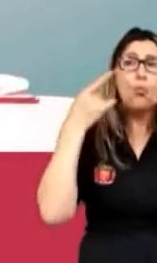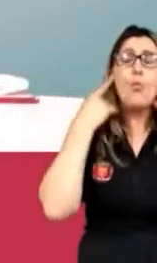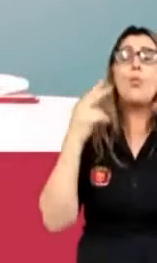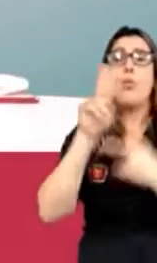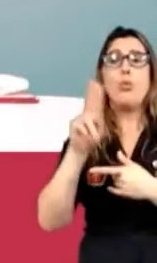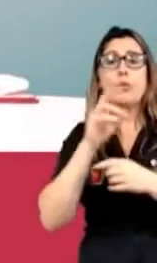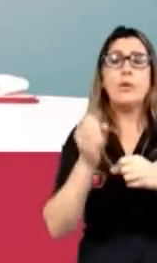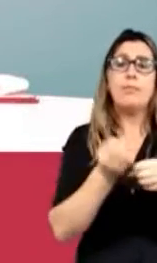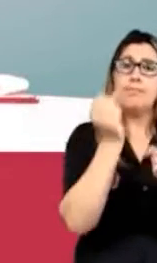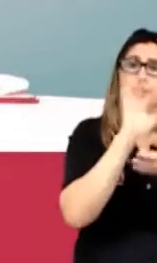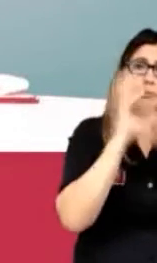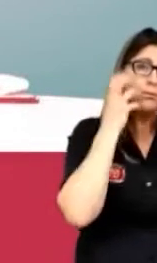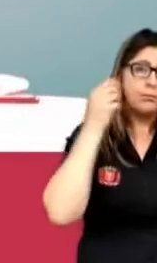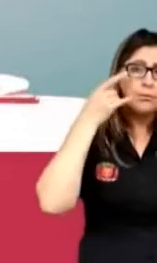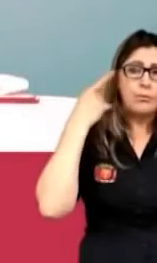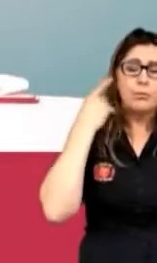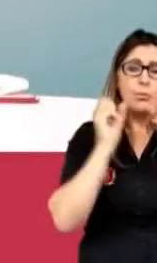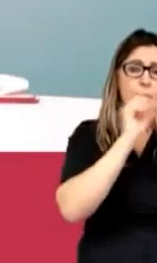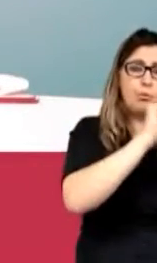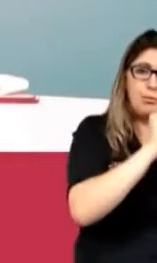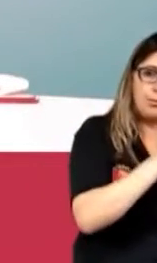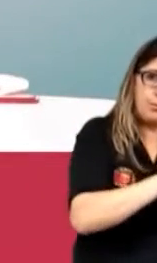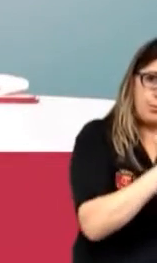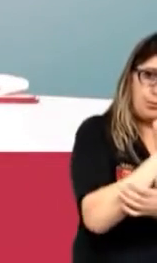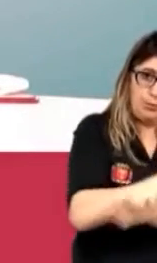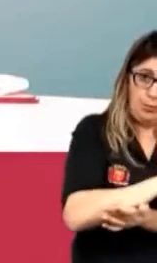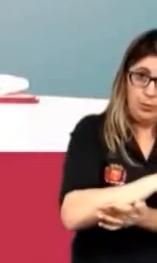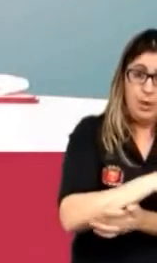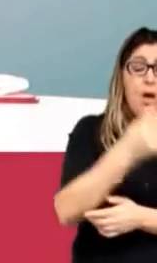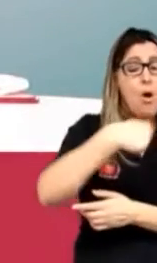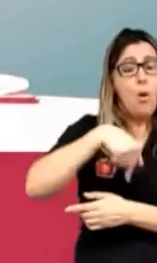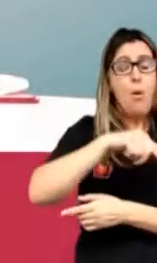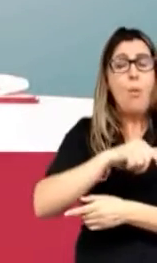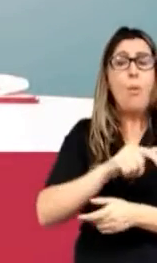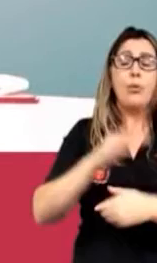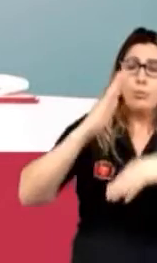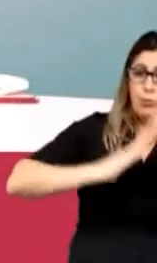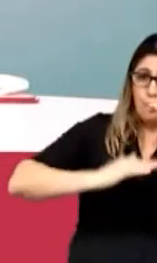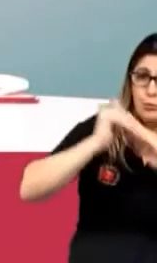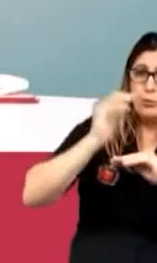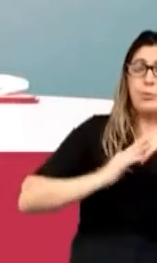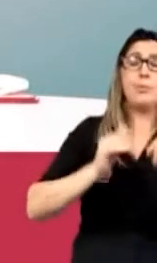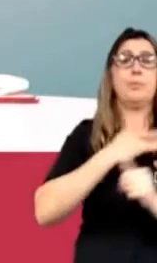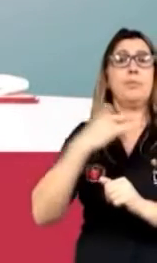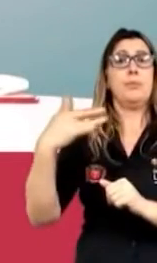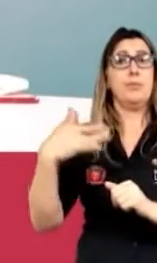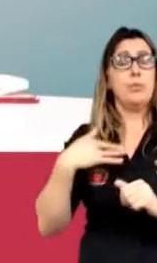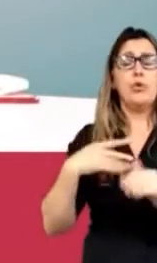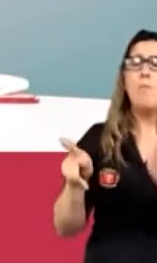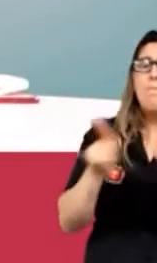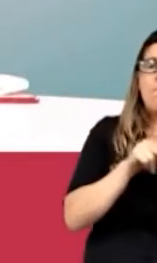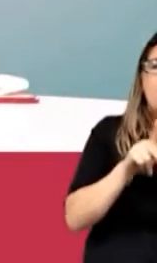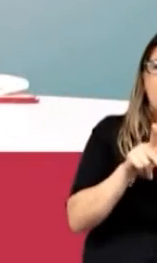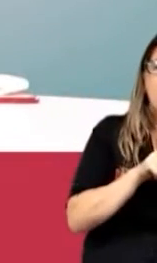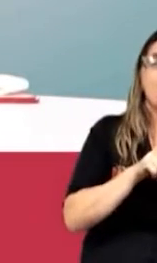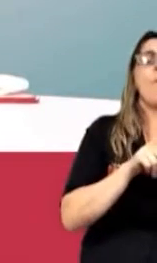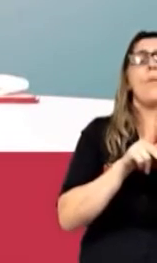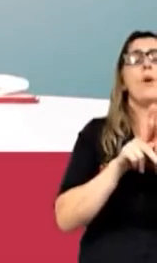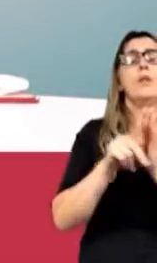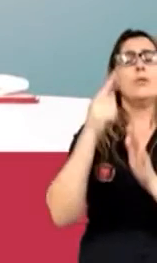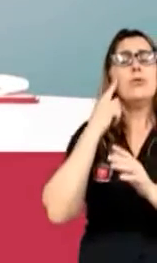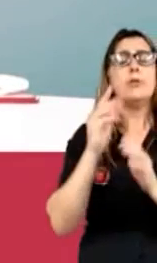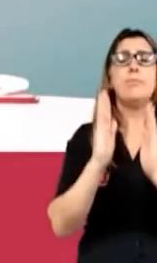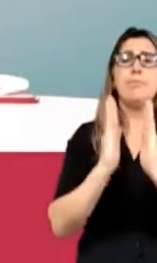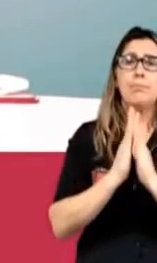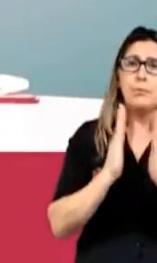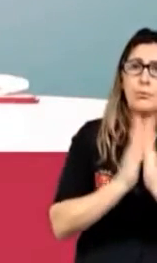descartáveis, ou aquela que tem um filtro, elas são destinadas aos profissionais de saúde. A gente pede, inclusive, a gente fez um apelo